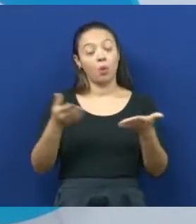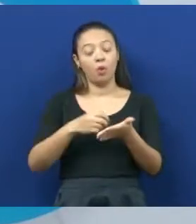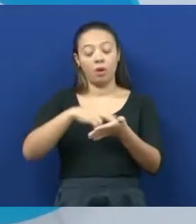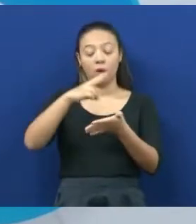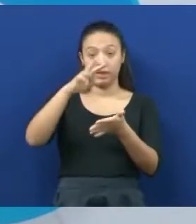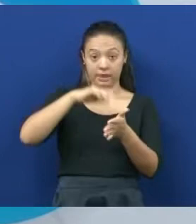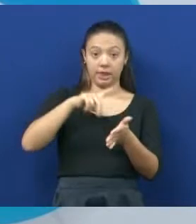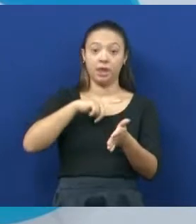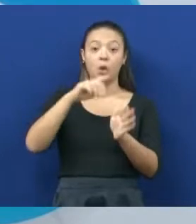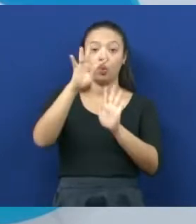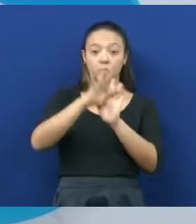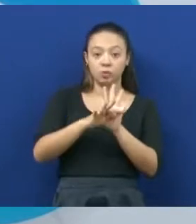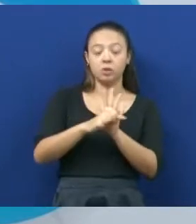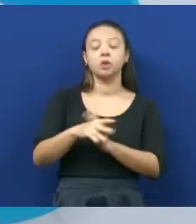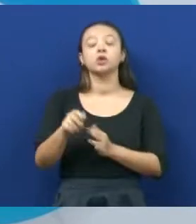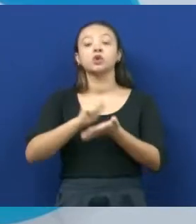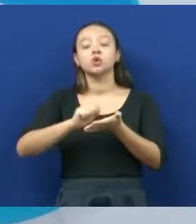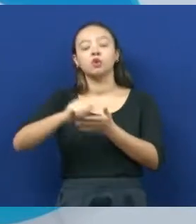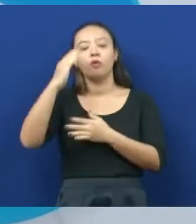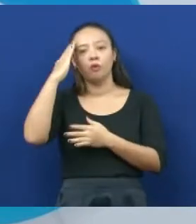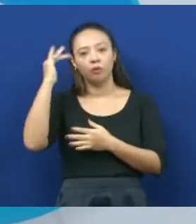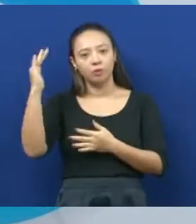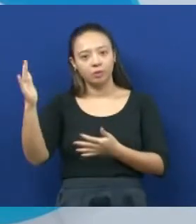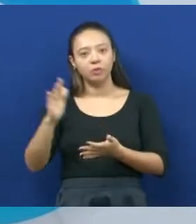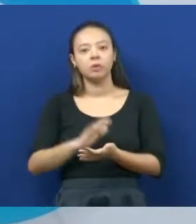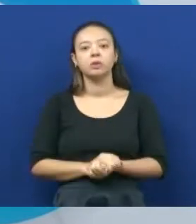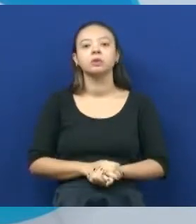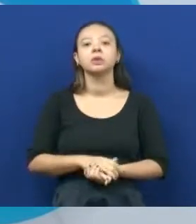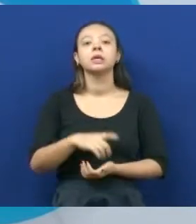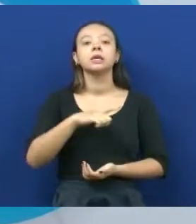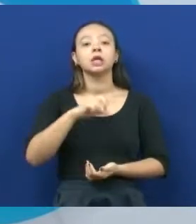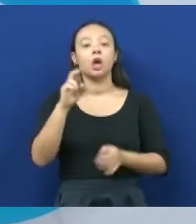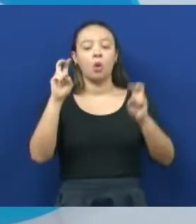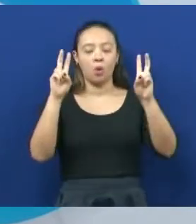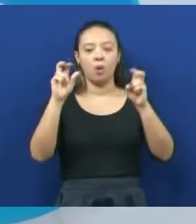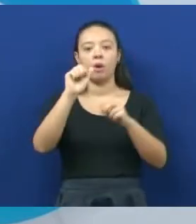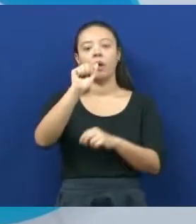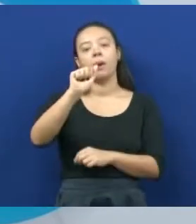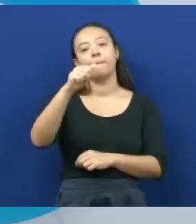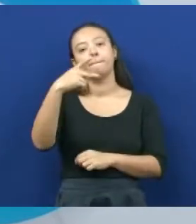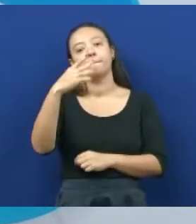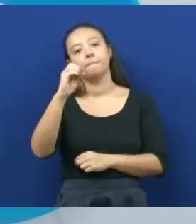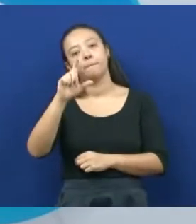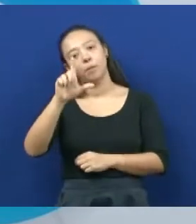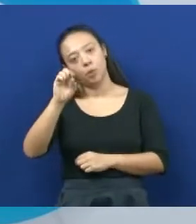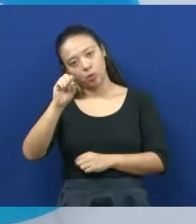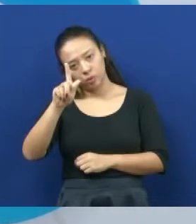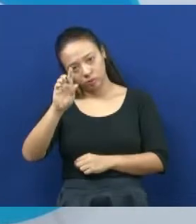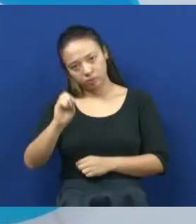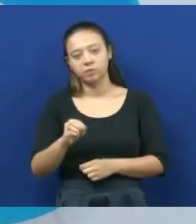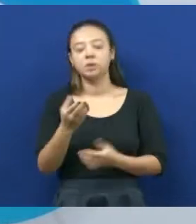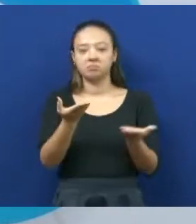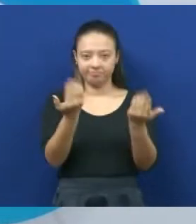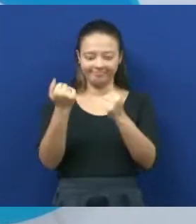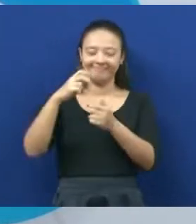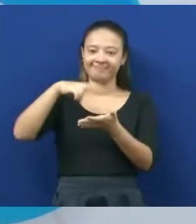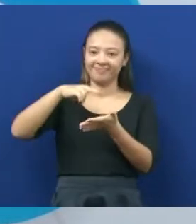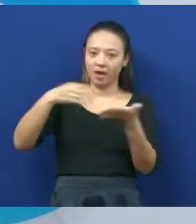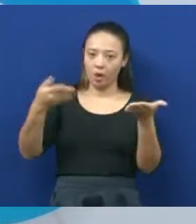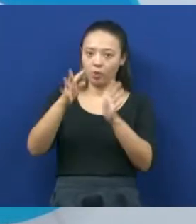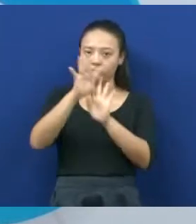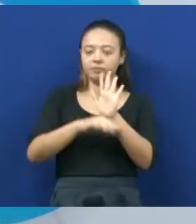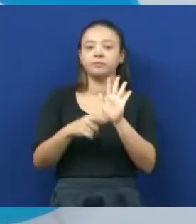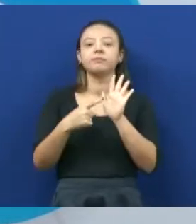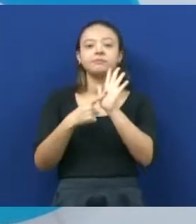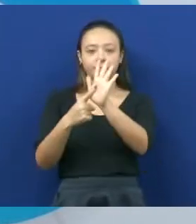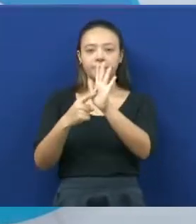uma fábula do escritor Machado de Assis intitulada Um Apólogo. Eu convido você a realizar a leitura desse texto que vai